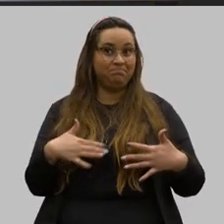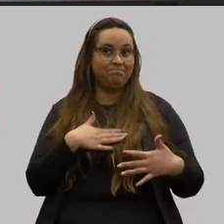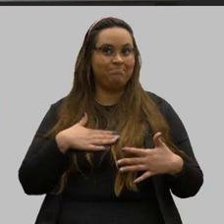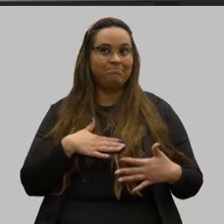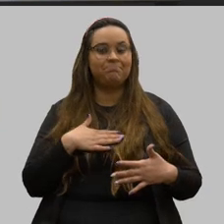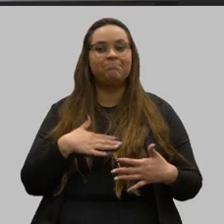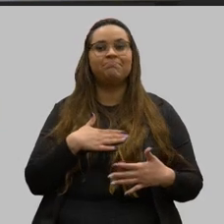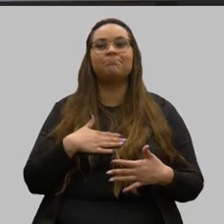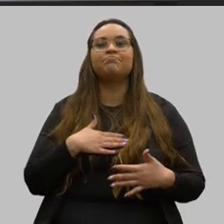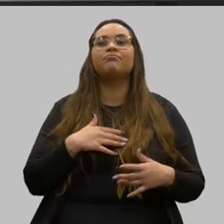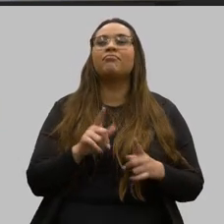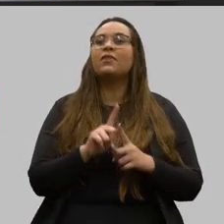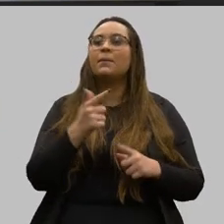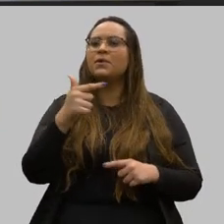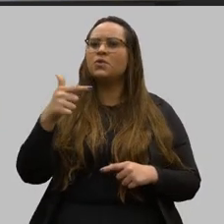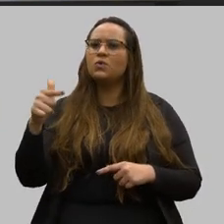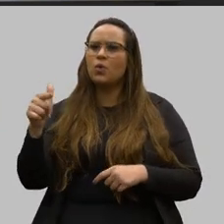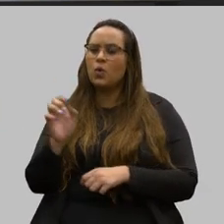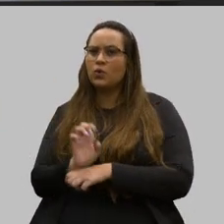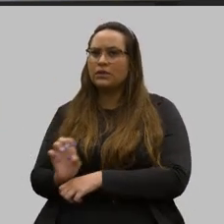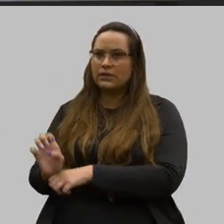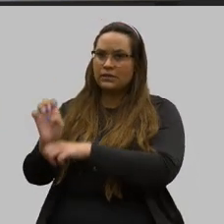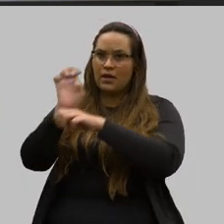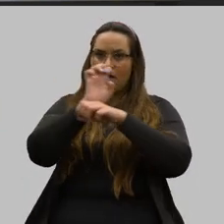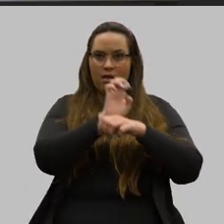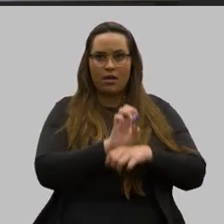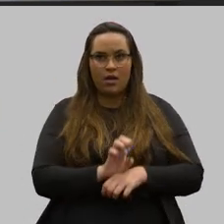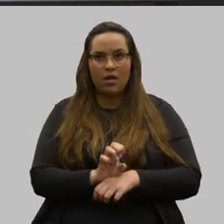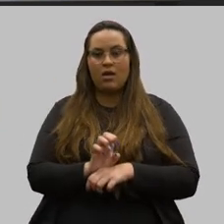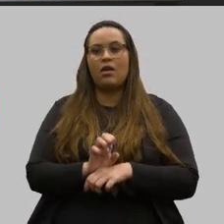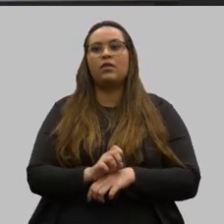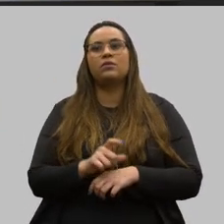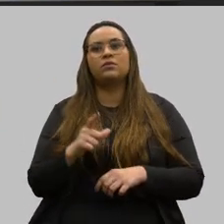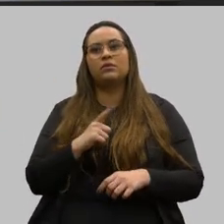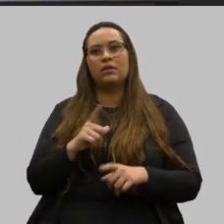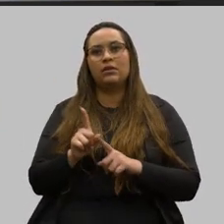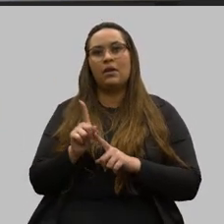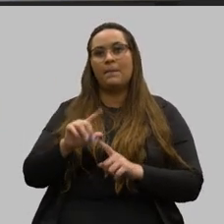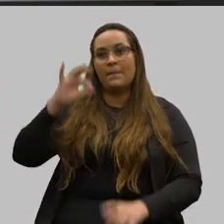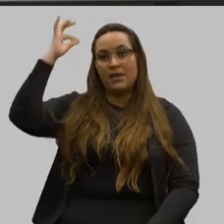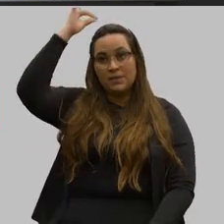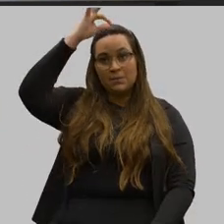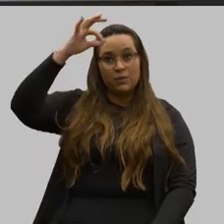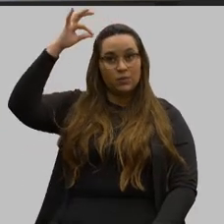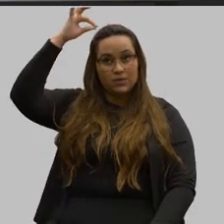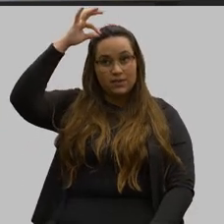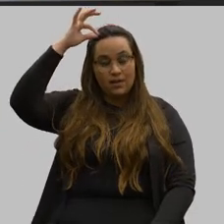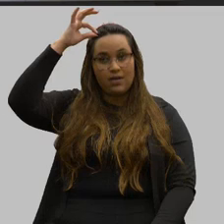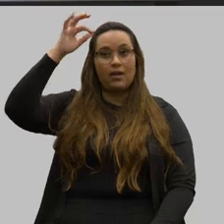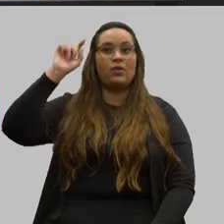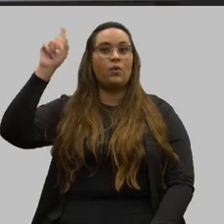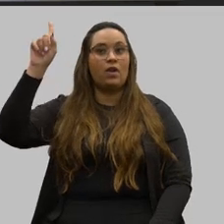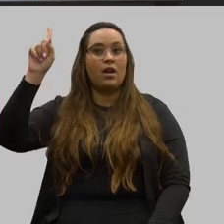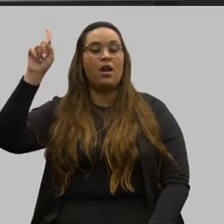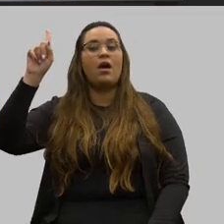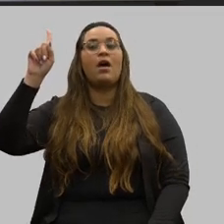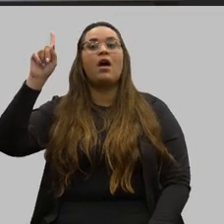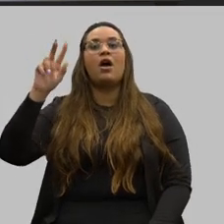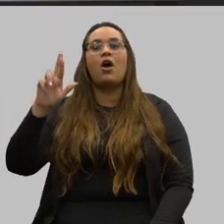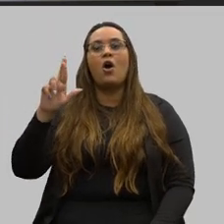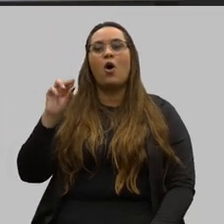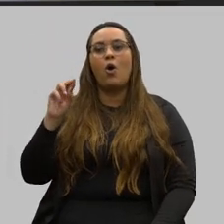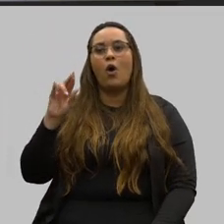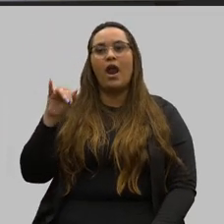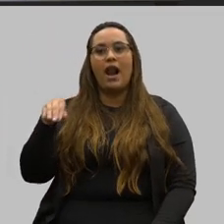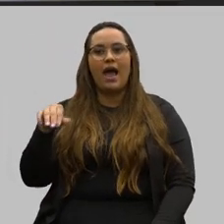acionados por outros estados Então temos eh Bombeiros do Espírito Santo alunos do Espírito Santo Rio Grande do Norte Roraima eh